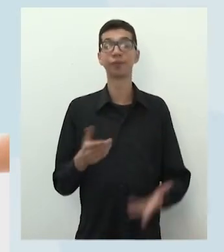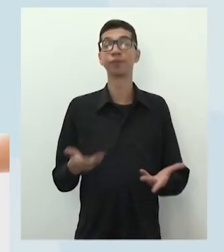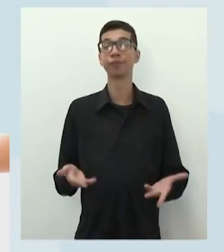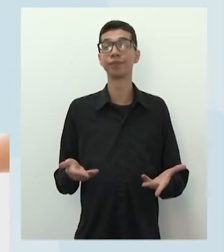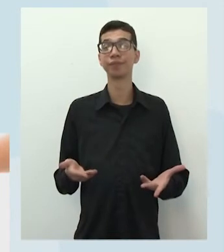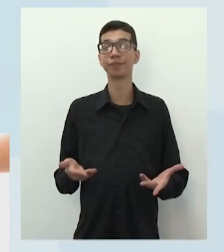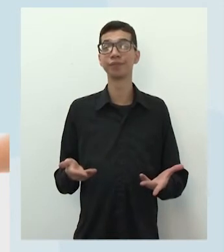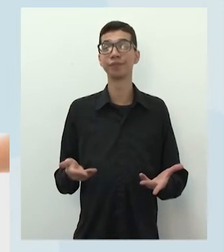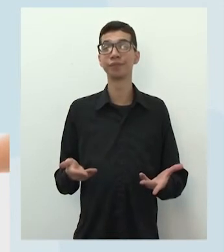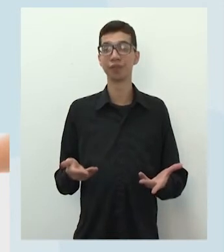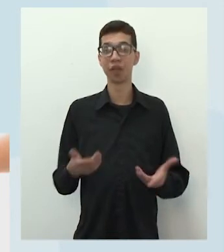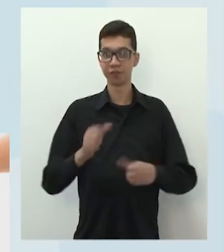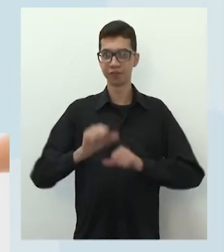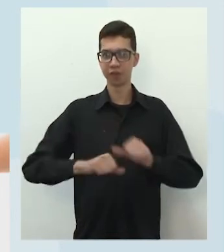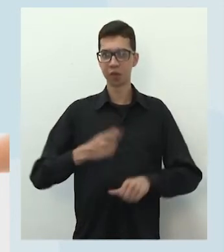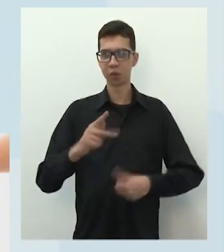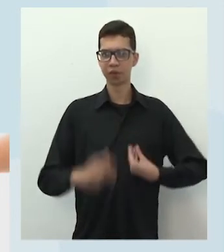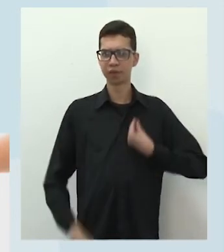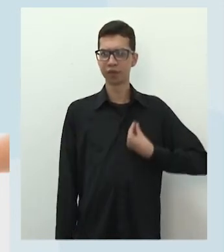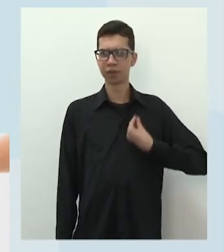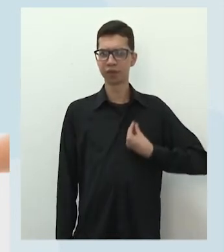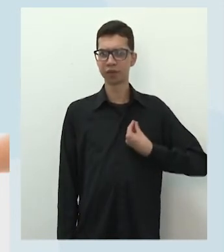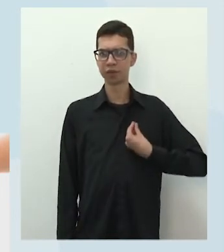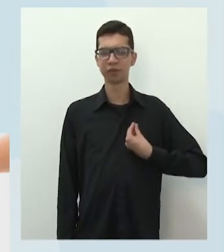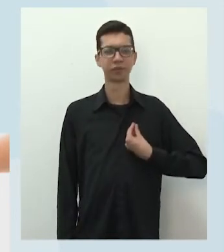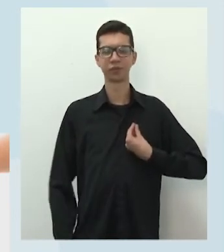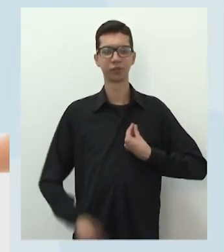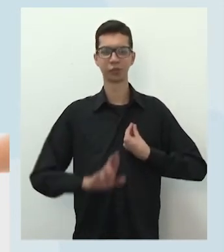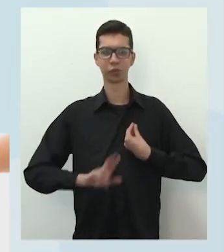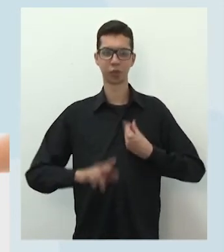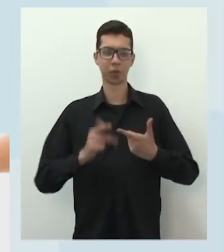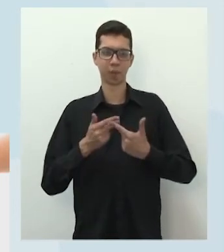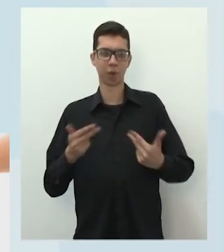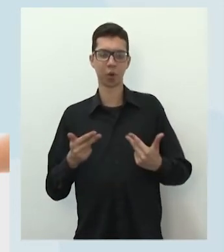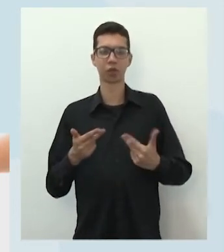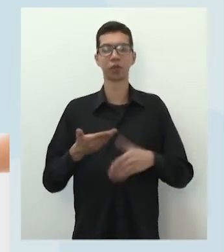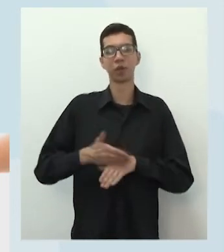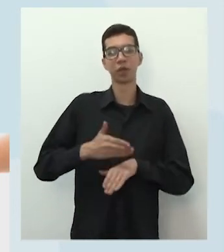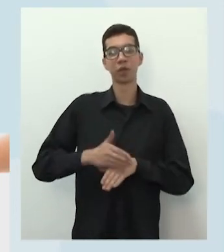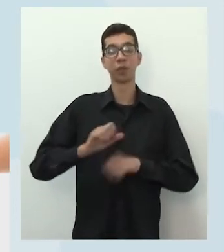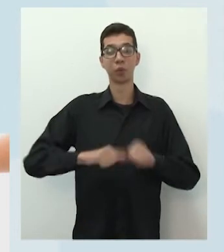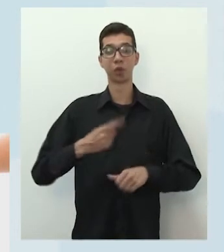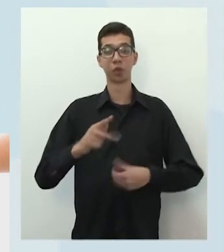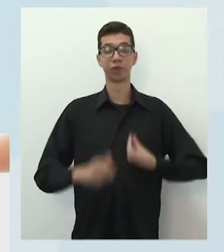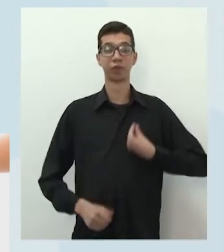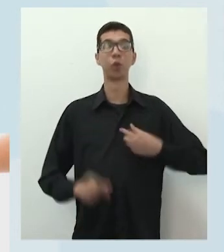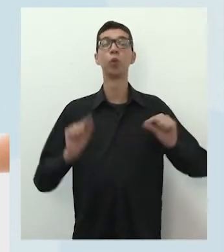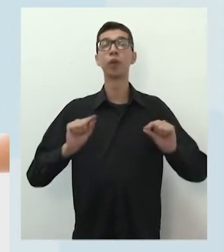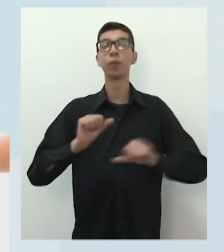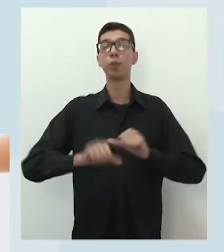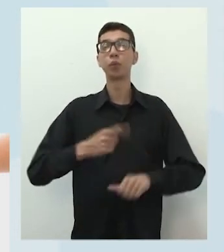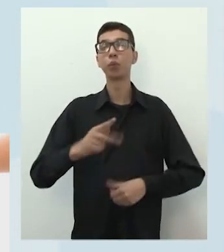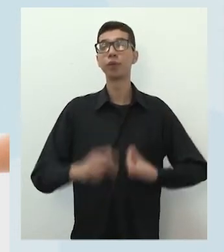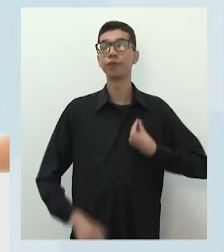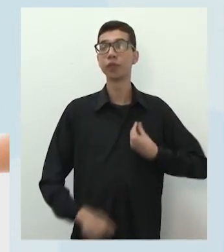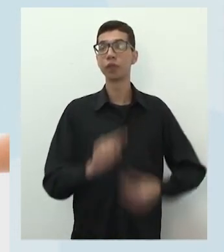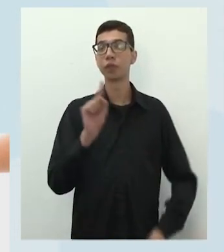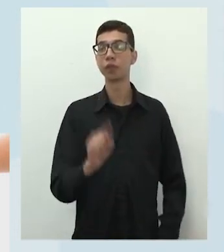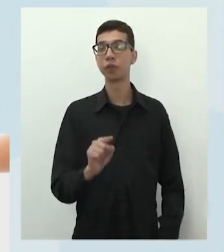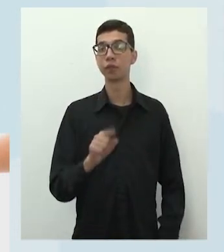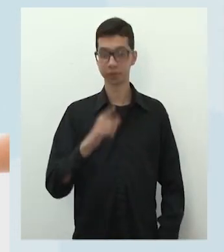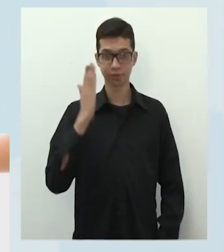vez eles usam menos o mouse, usam mais a tela touchscreen. Mas nesse momento, um professor pode perguntar para mim, Benito, mas olha que judiação,